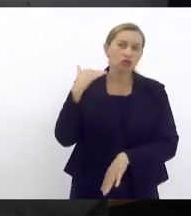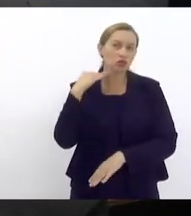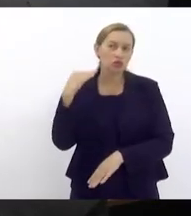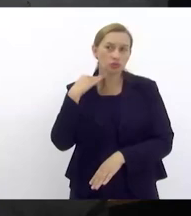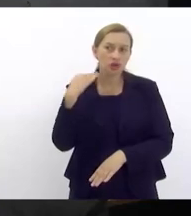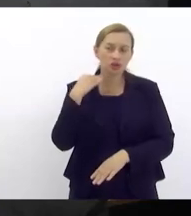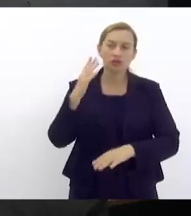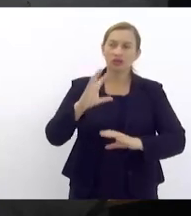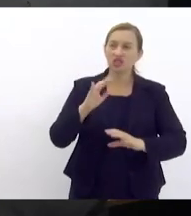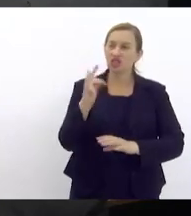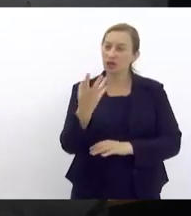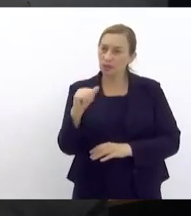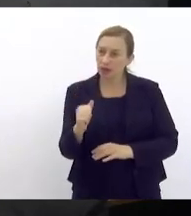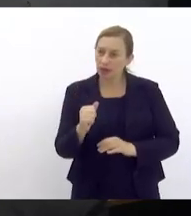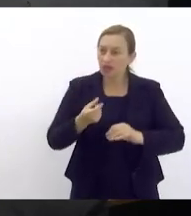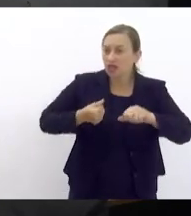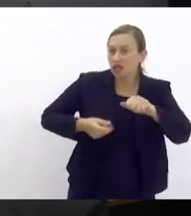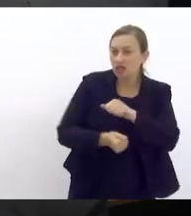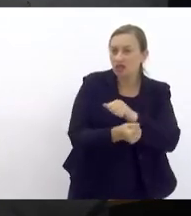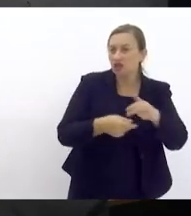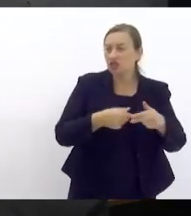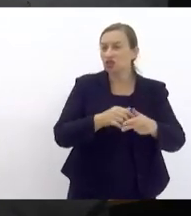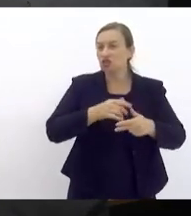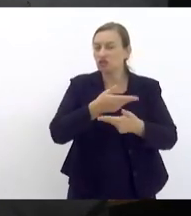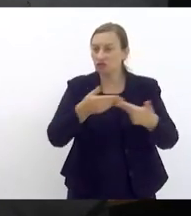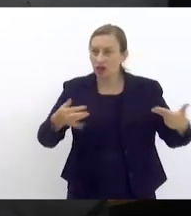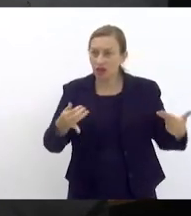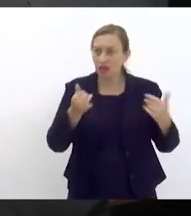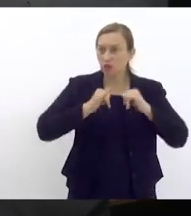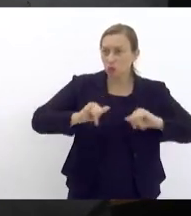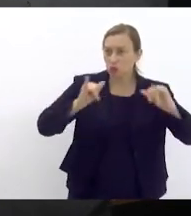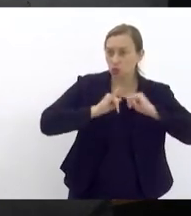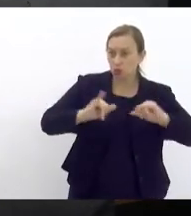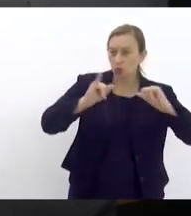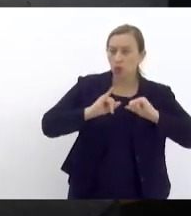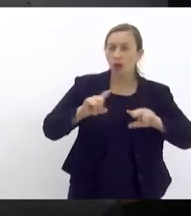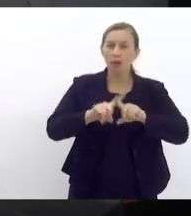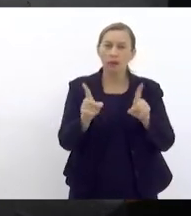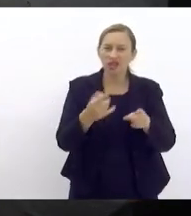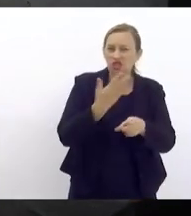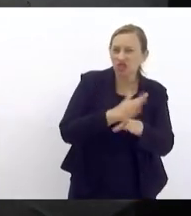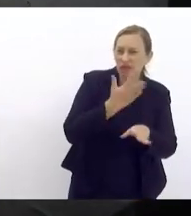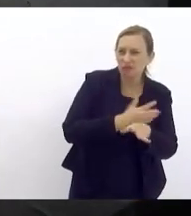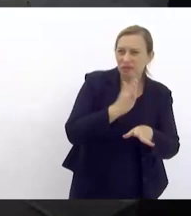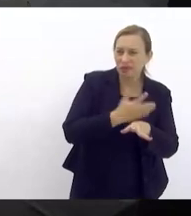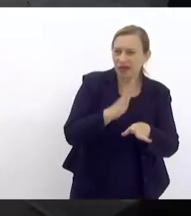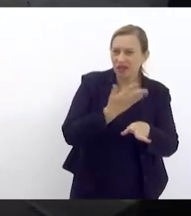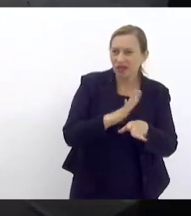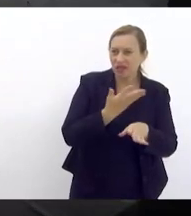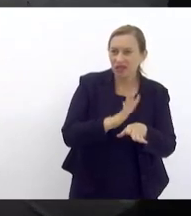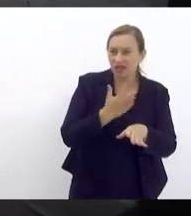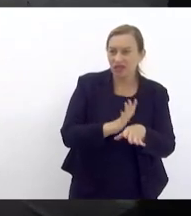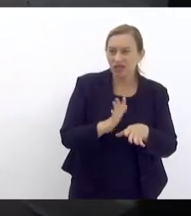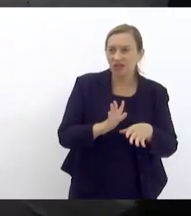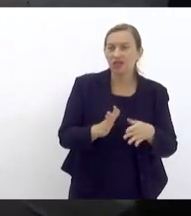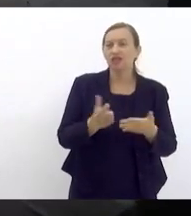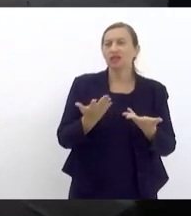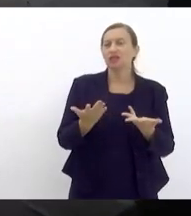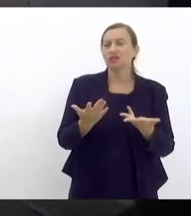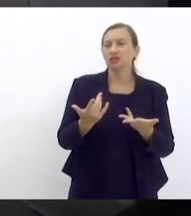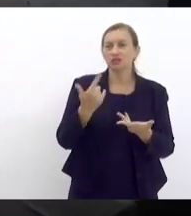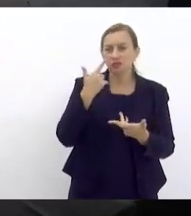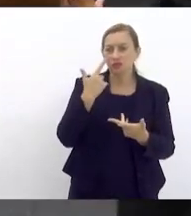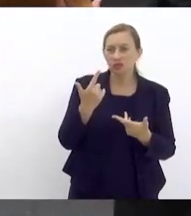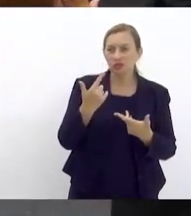social investe milhões de propaganda mas na prática define estratégia sem preocupação com seus funcionários e